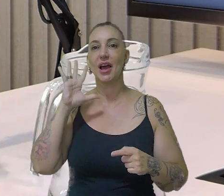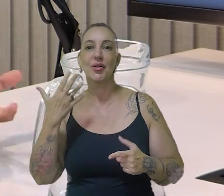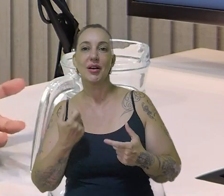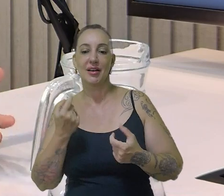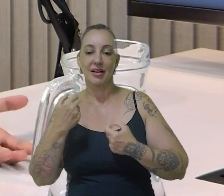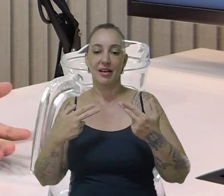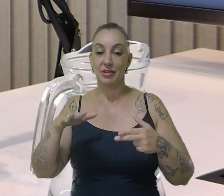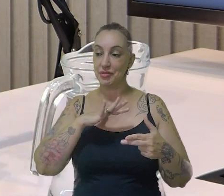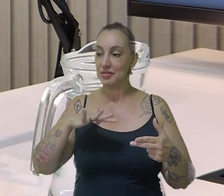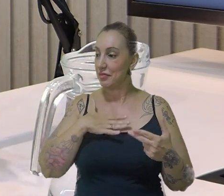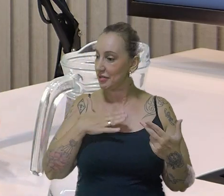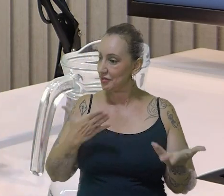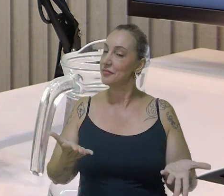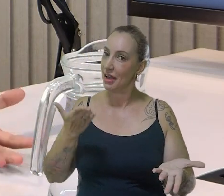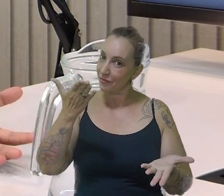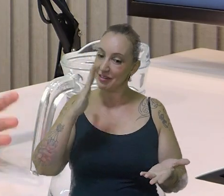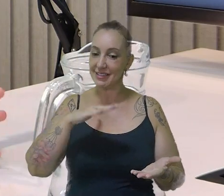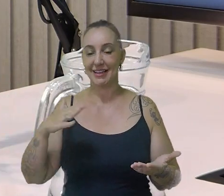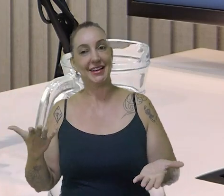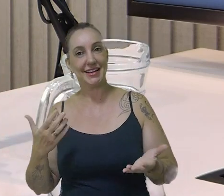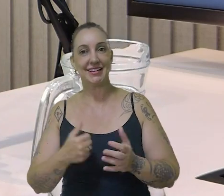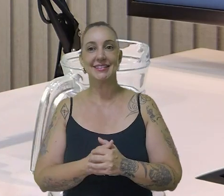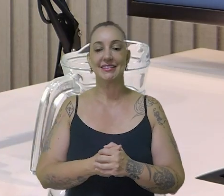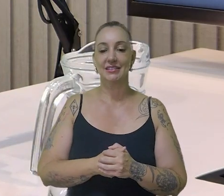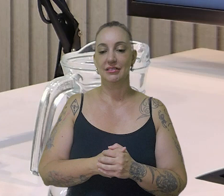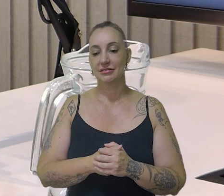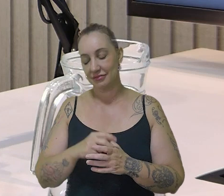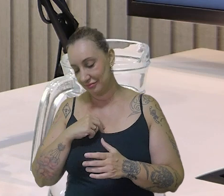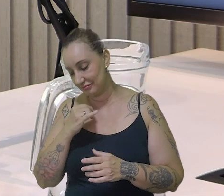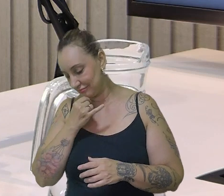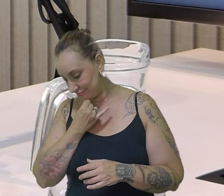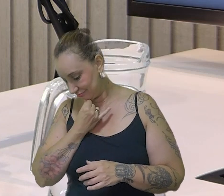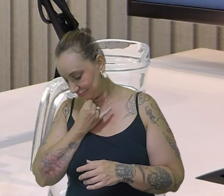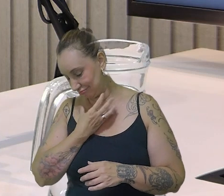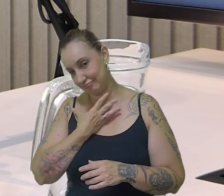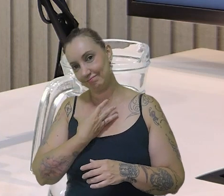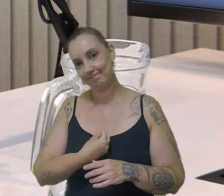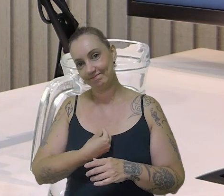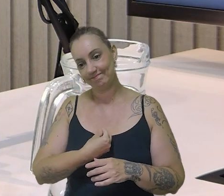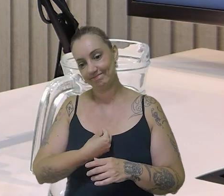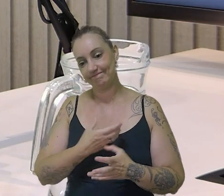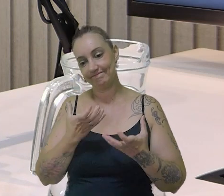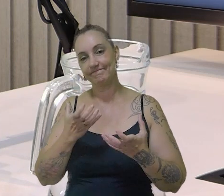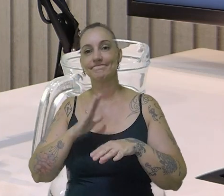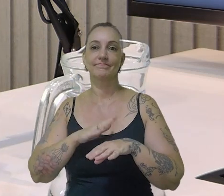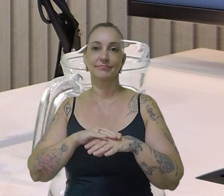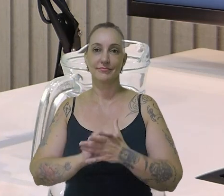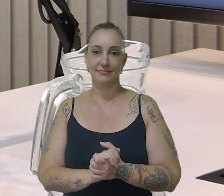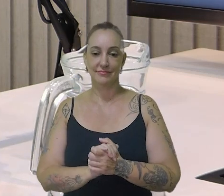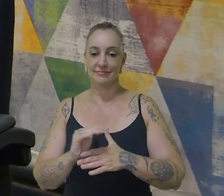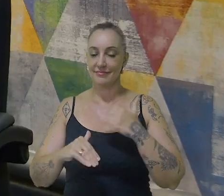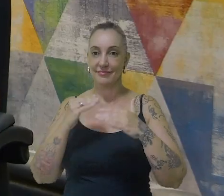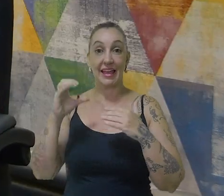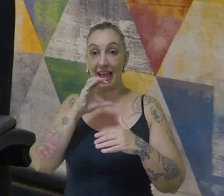coisa dentro do meu espaço né Você é criança e aí eu ficava super chateada super magoada tipo que eu queria muito fazer queria